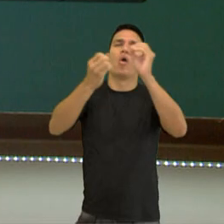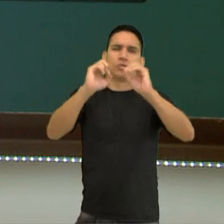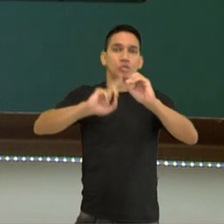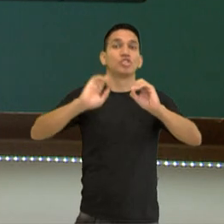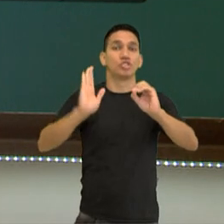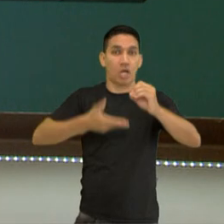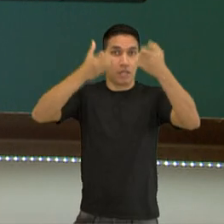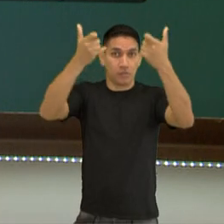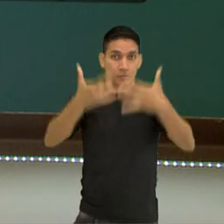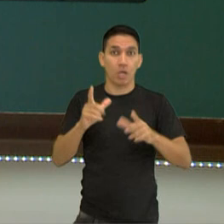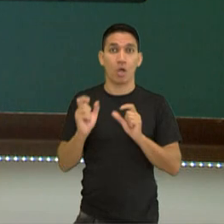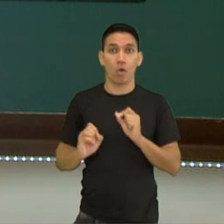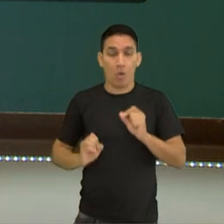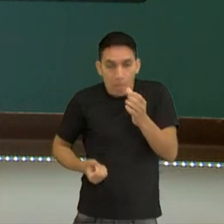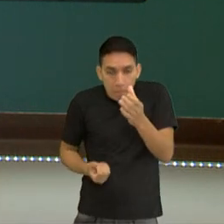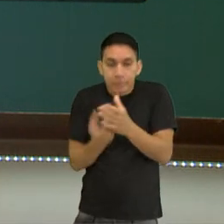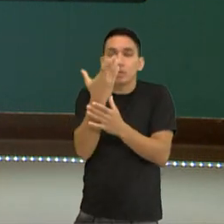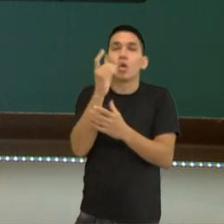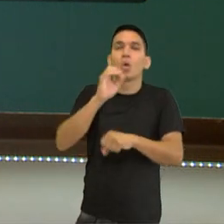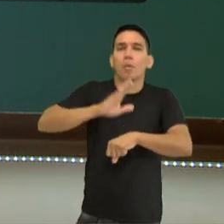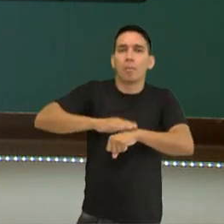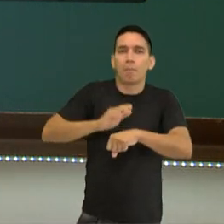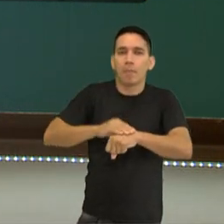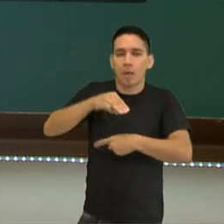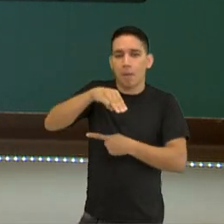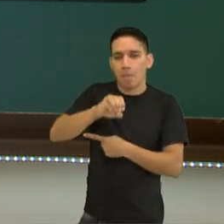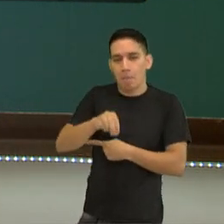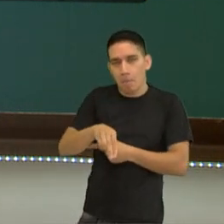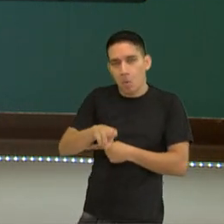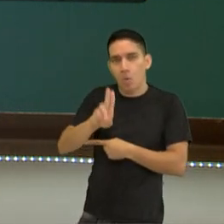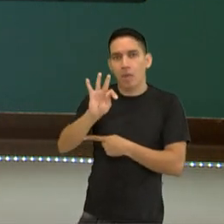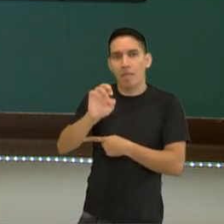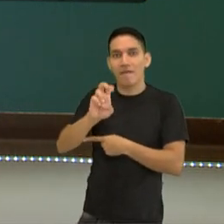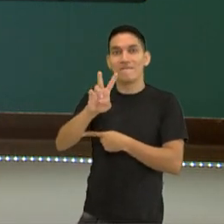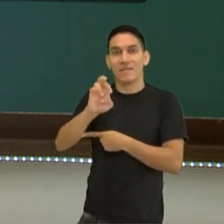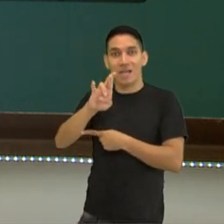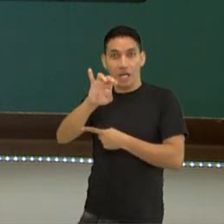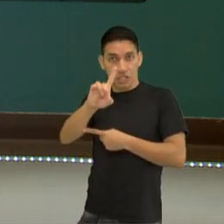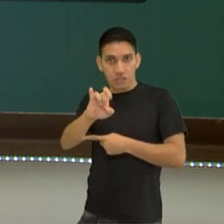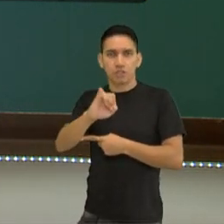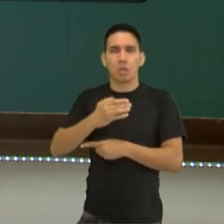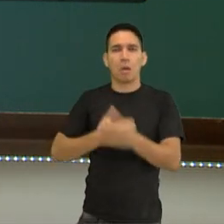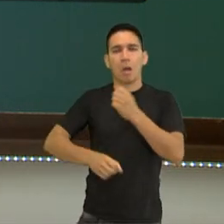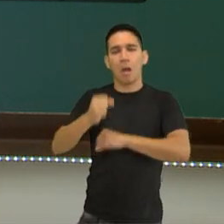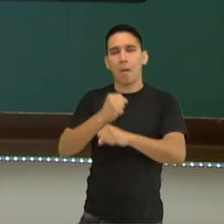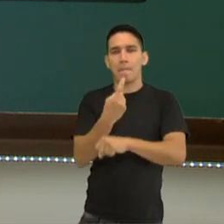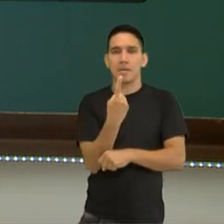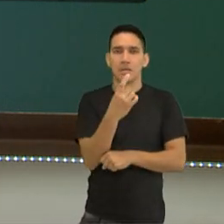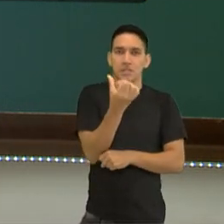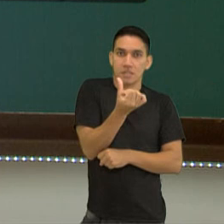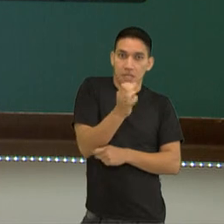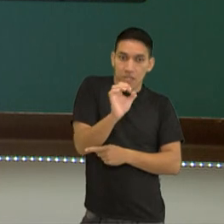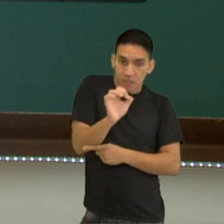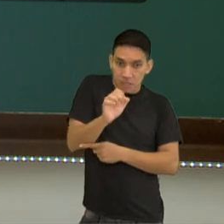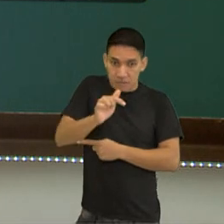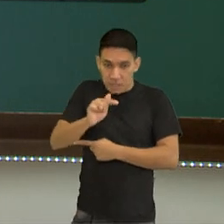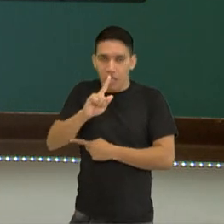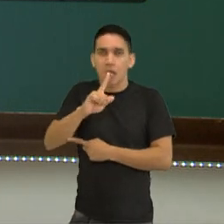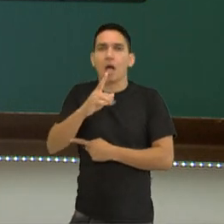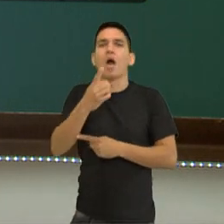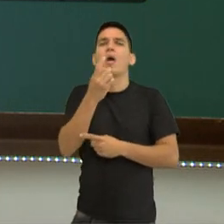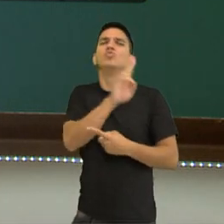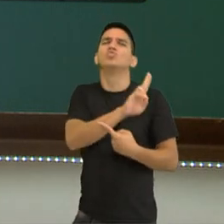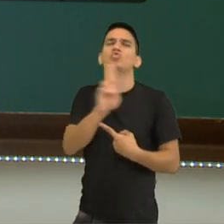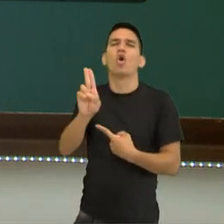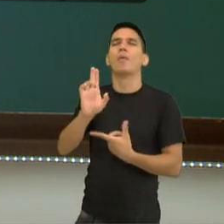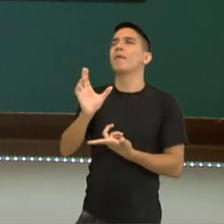que a ópera ela surge ali com Monteverdi, lá em 1607, com o Orfeu, né? Com o Orfeu, considerada a